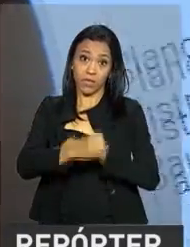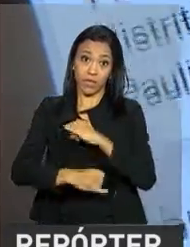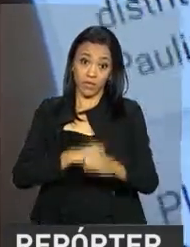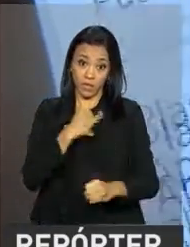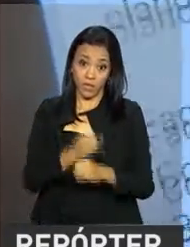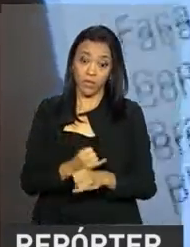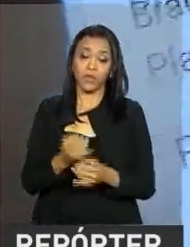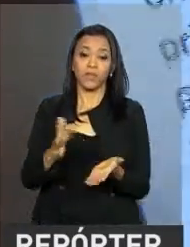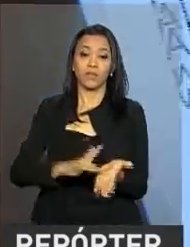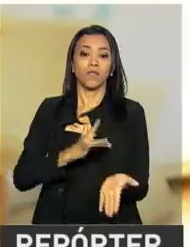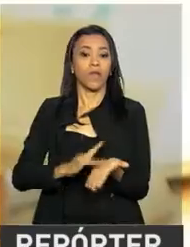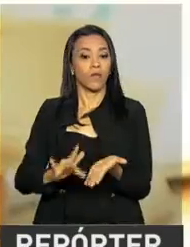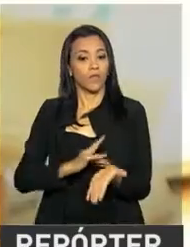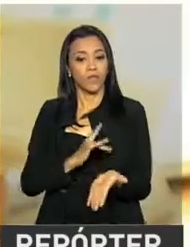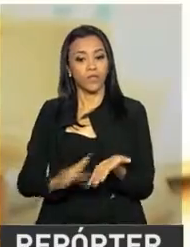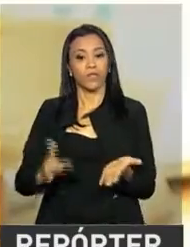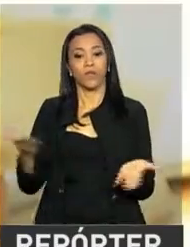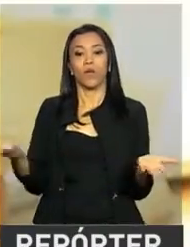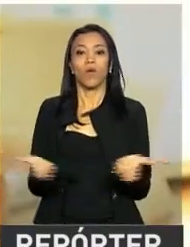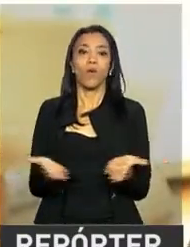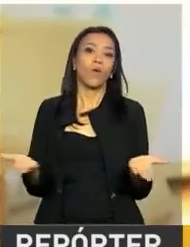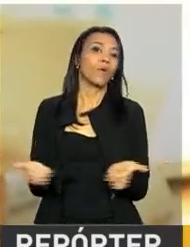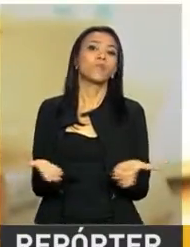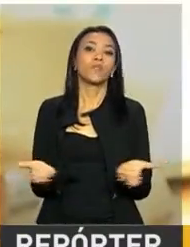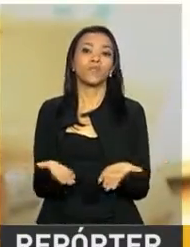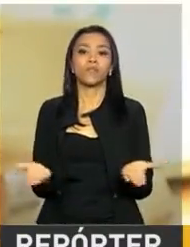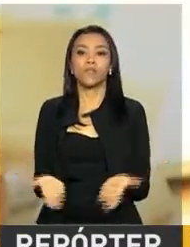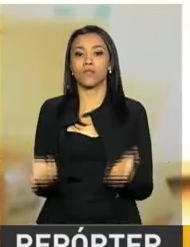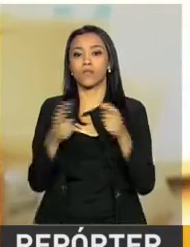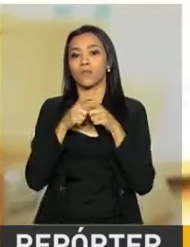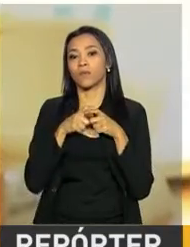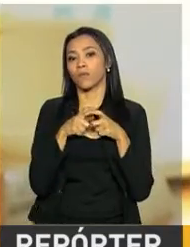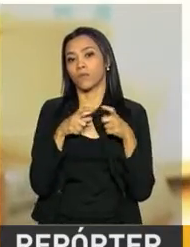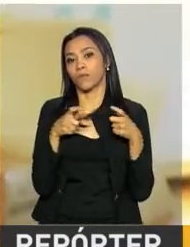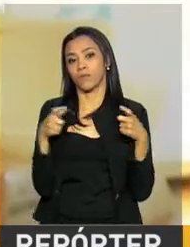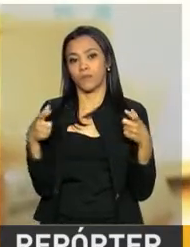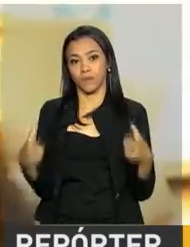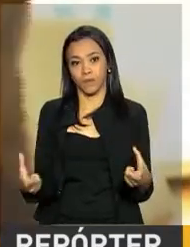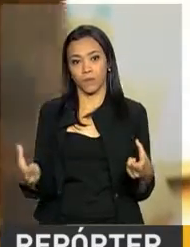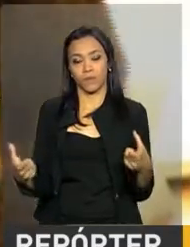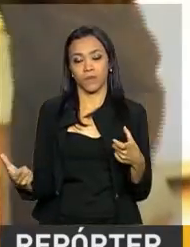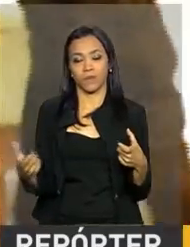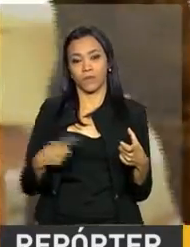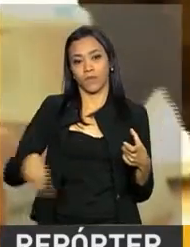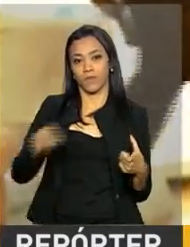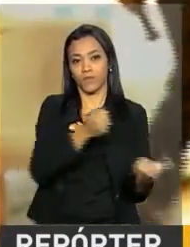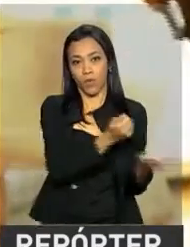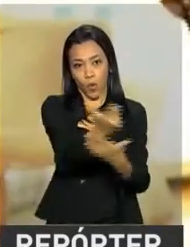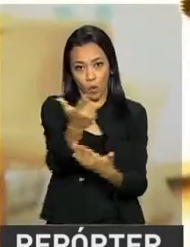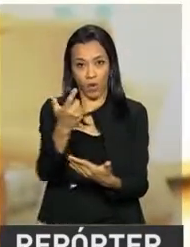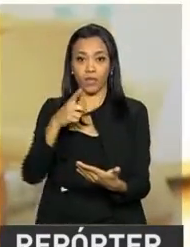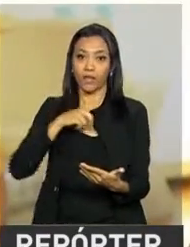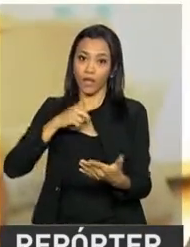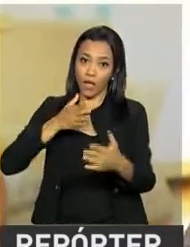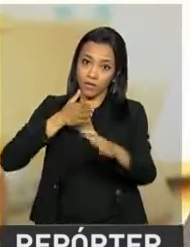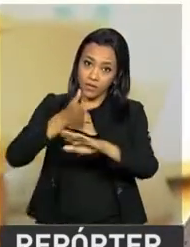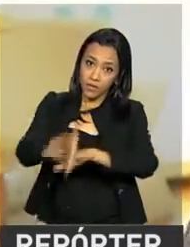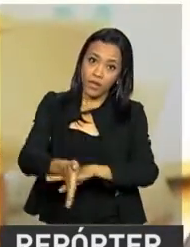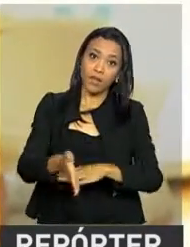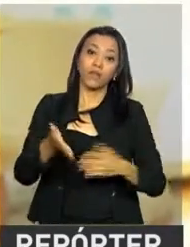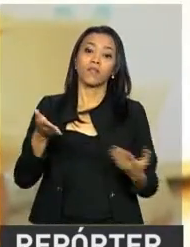e smartphones. Hoje a maior parte dos produtos, qualquer coisa que você vai comprar, você tem acesso a uma